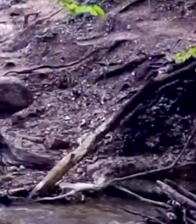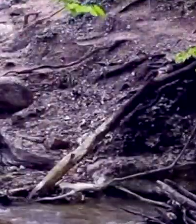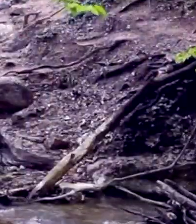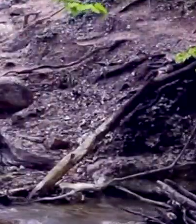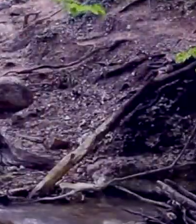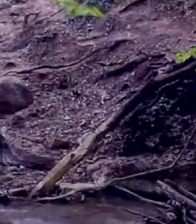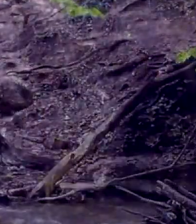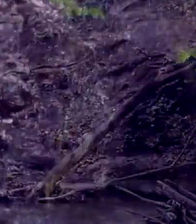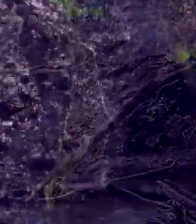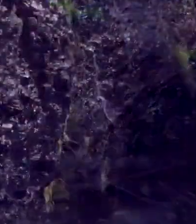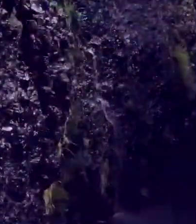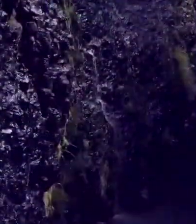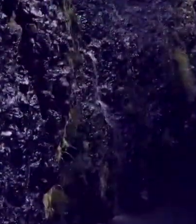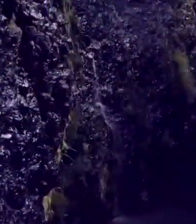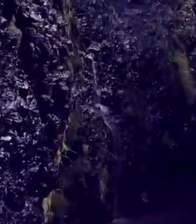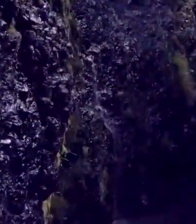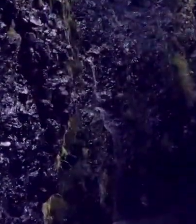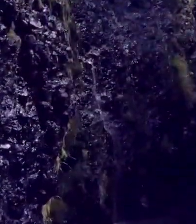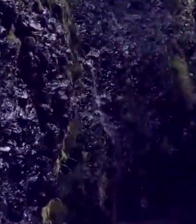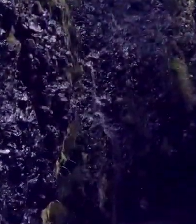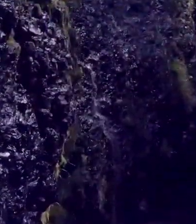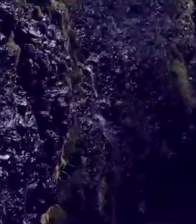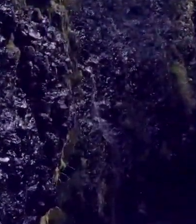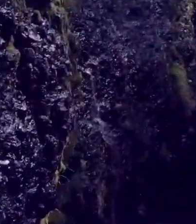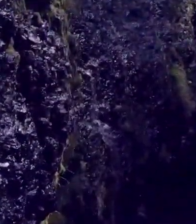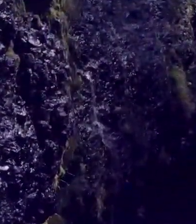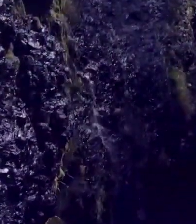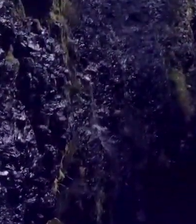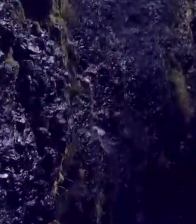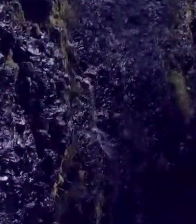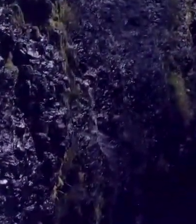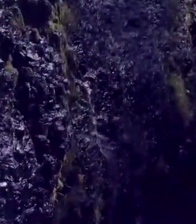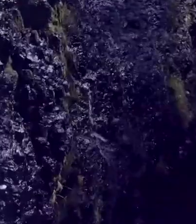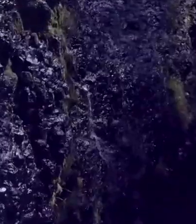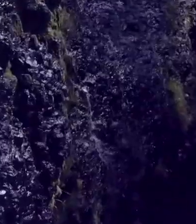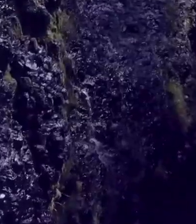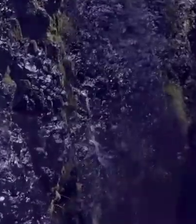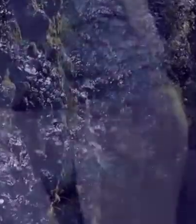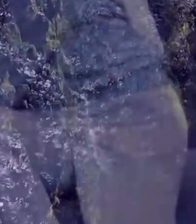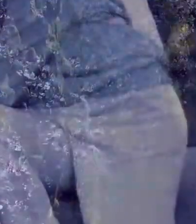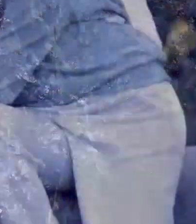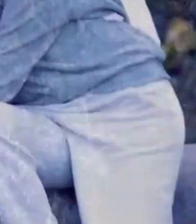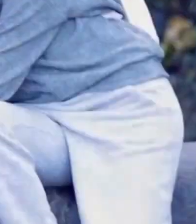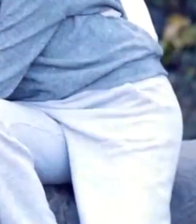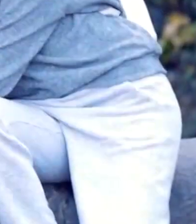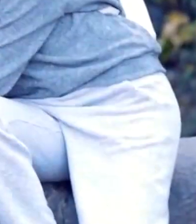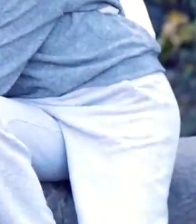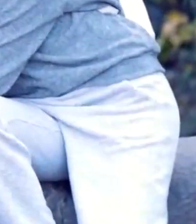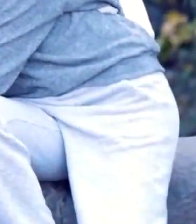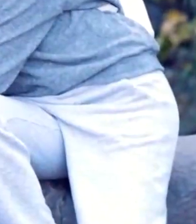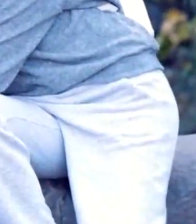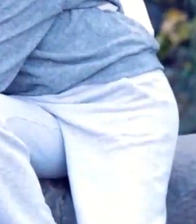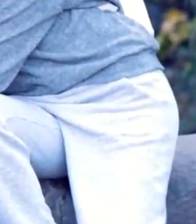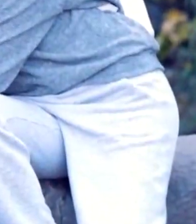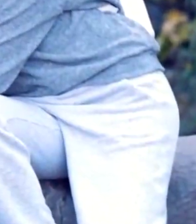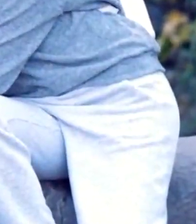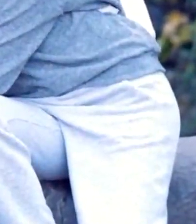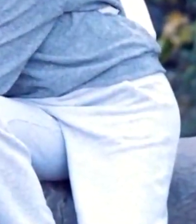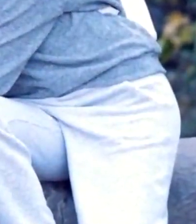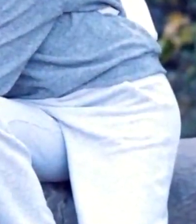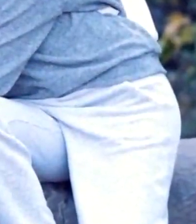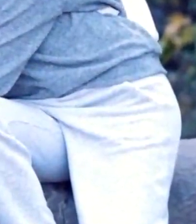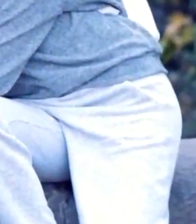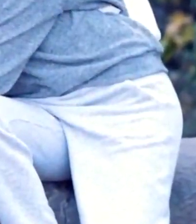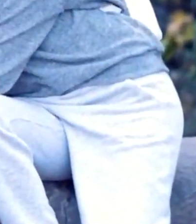Jesus, a fonte das águas vivas. Aquele que tem sede, venha, e quem quiser, receba